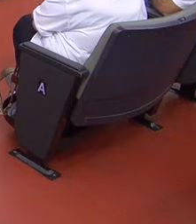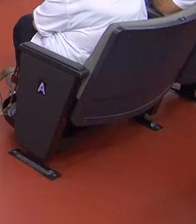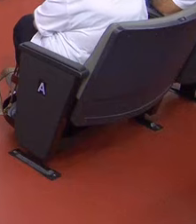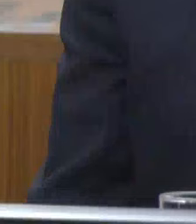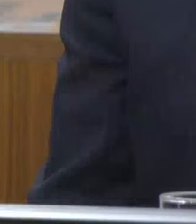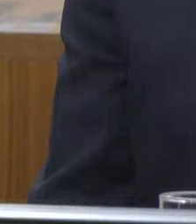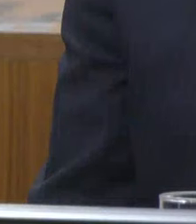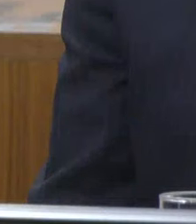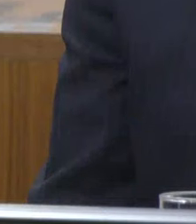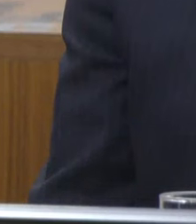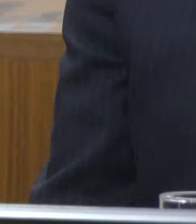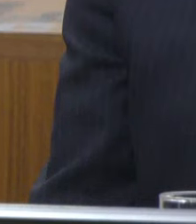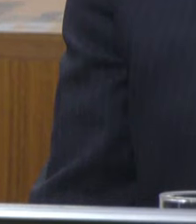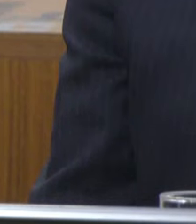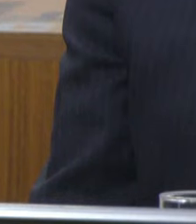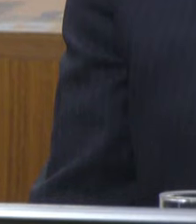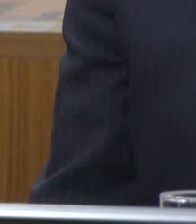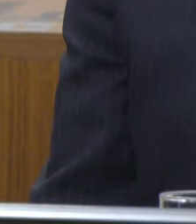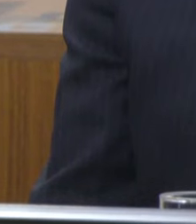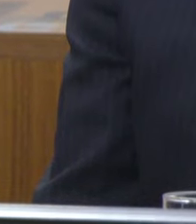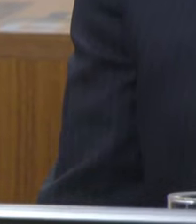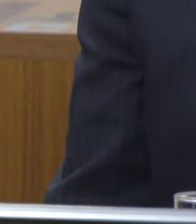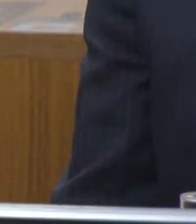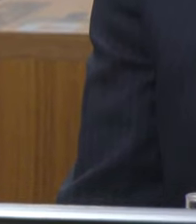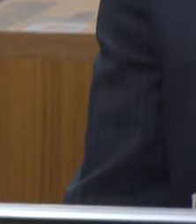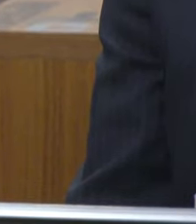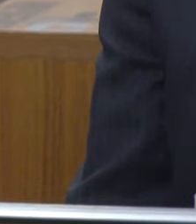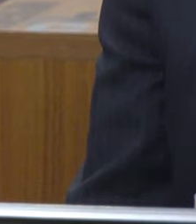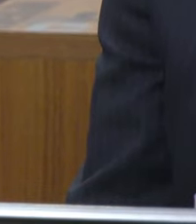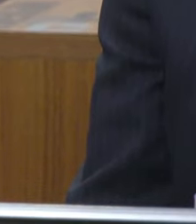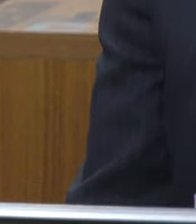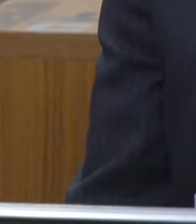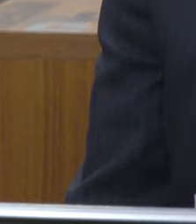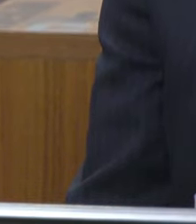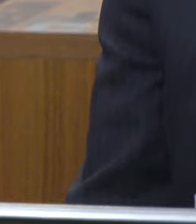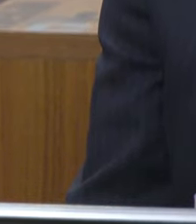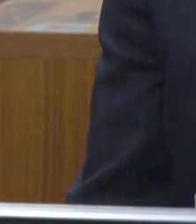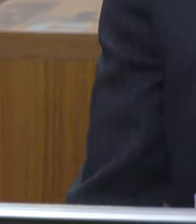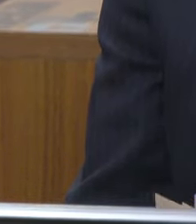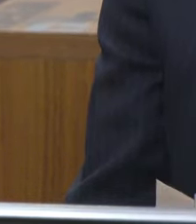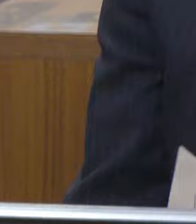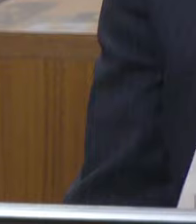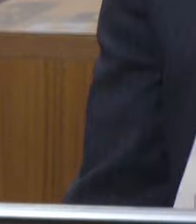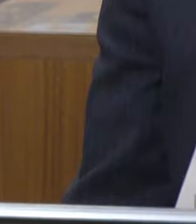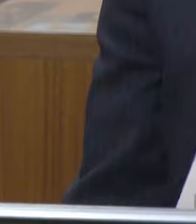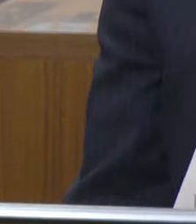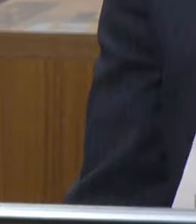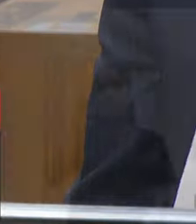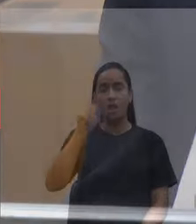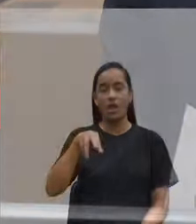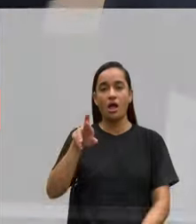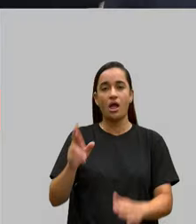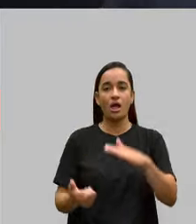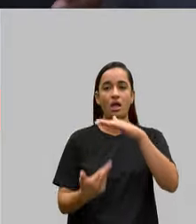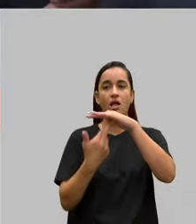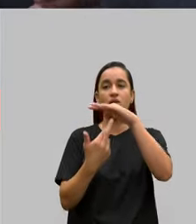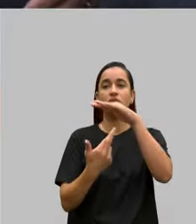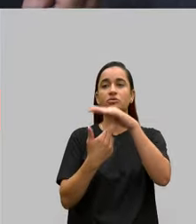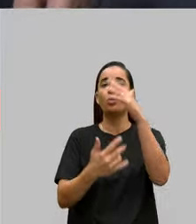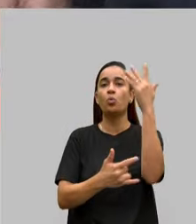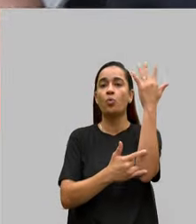e senhores estou representando a professora Sandra Regina Gular Almeida que é reitora da UFMG que manda